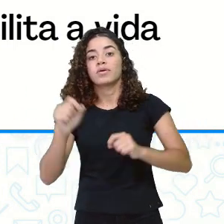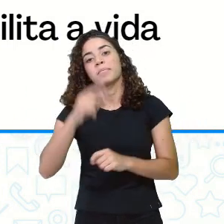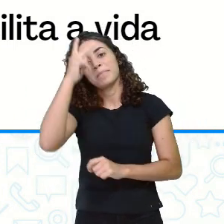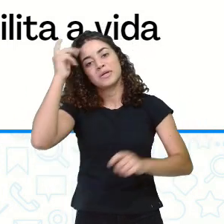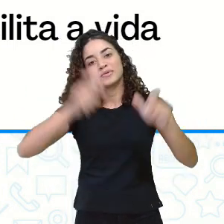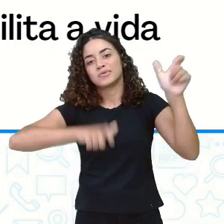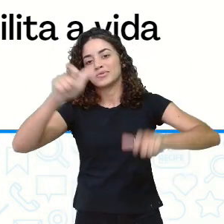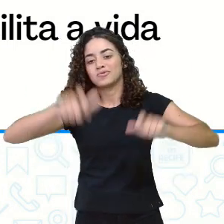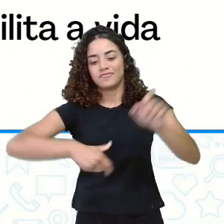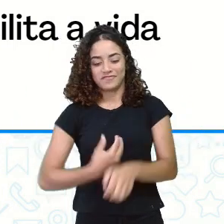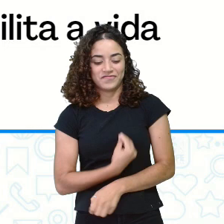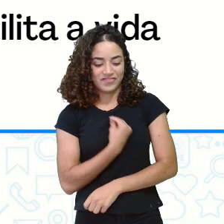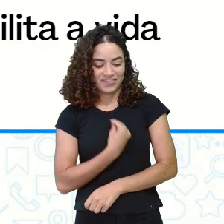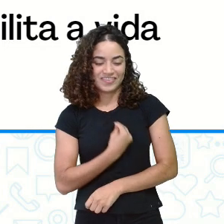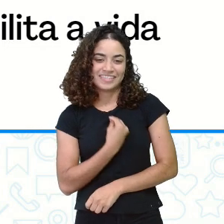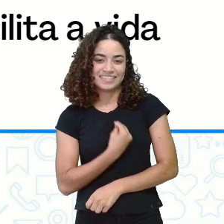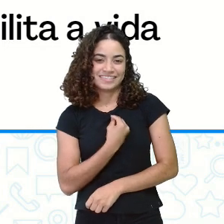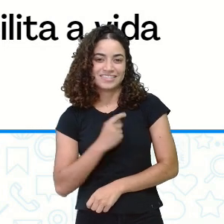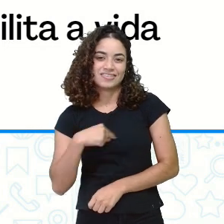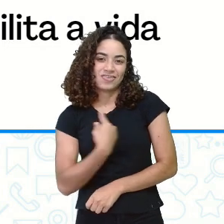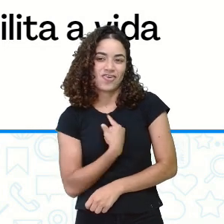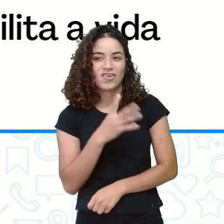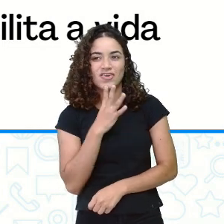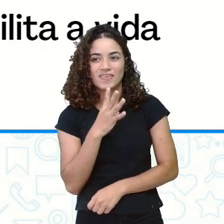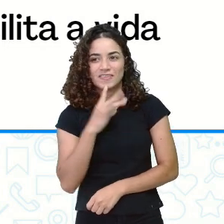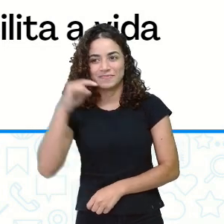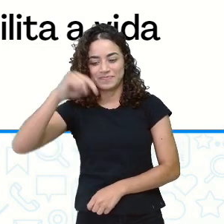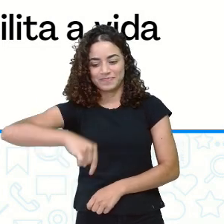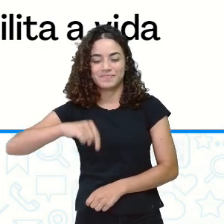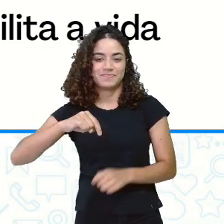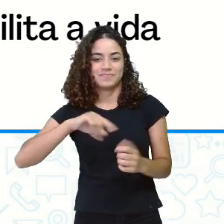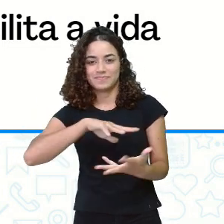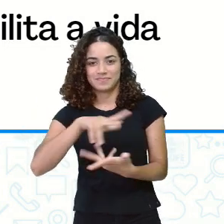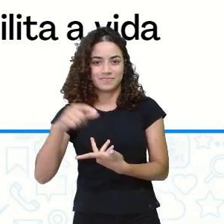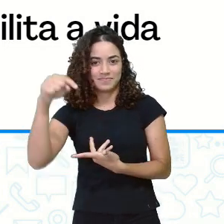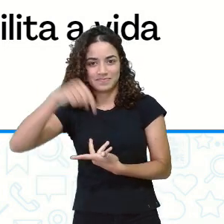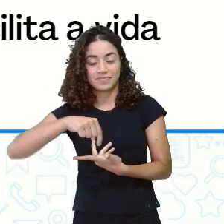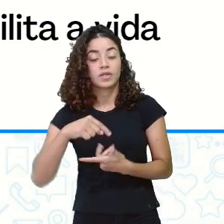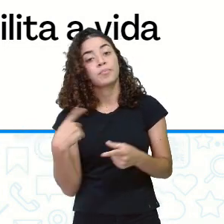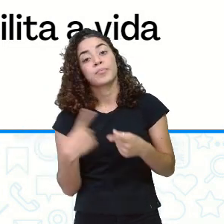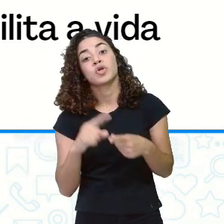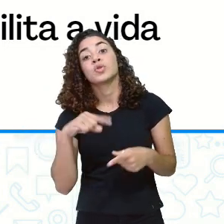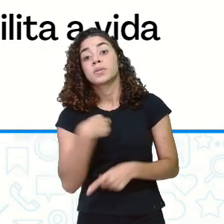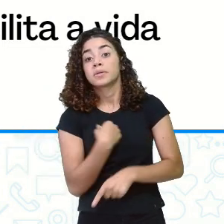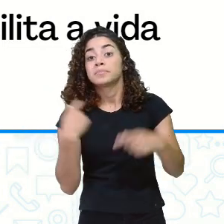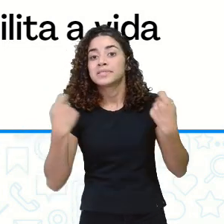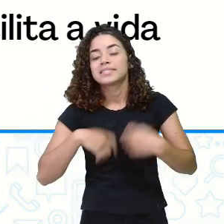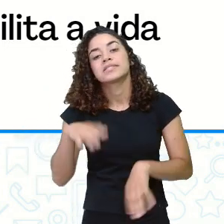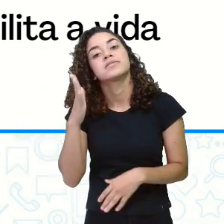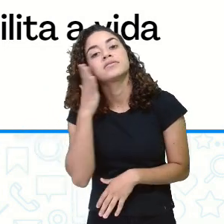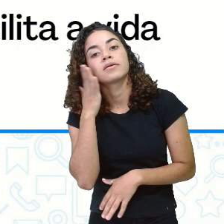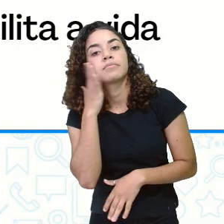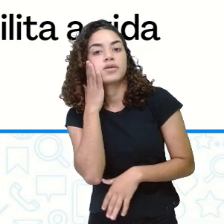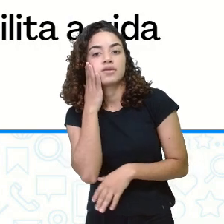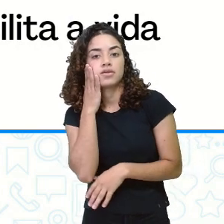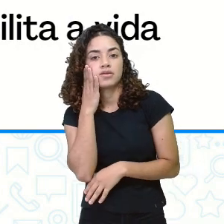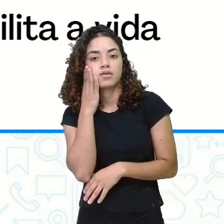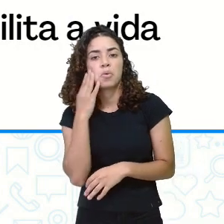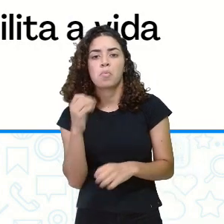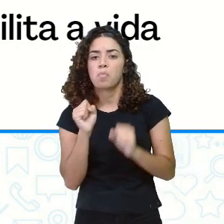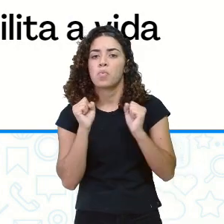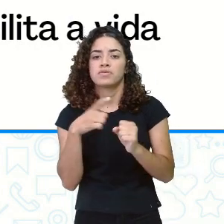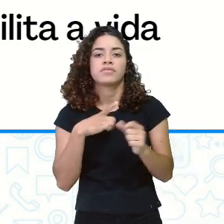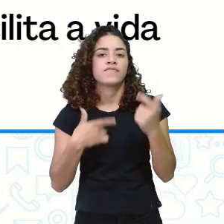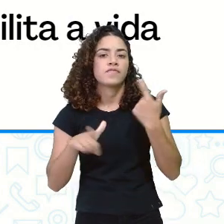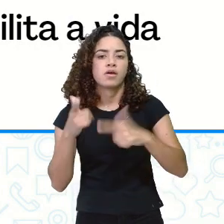vida do jeito que a gente conhece aqui no nosso planeta, tá certo? Porque a gente tem que ter sempre isso em mente. Pode ter